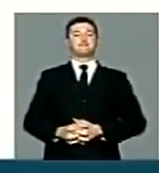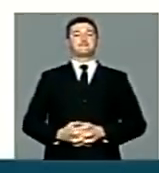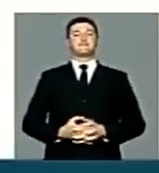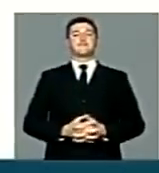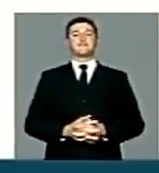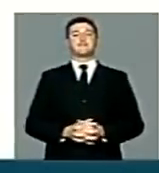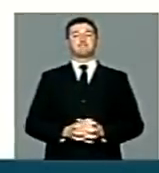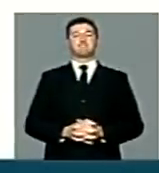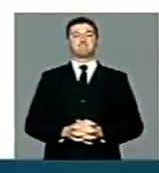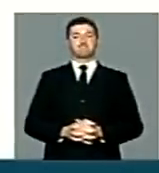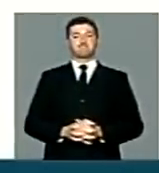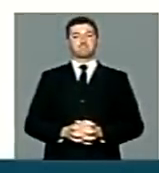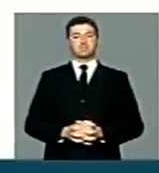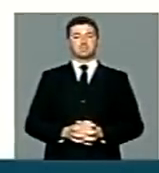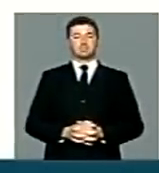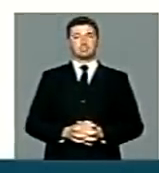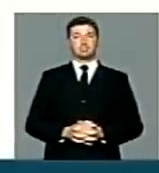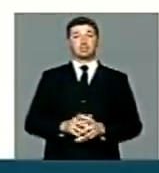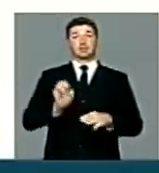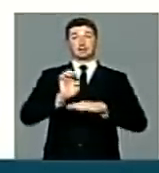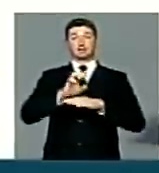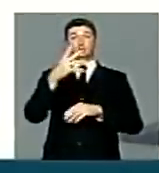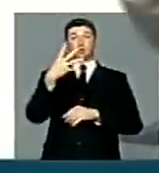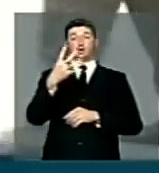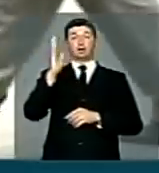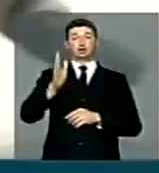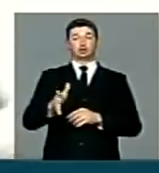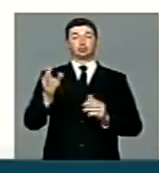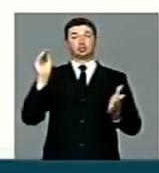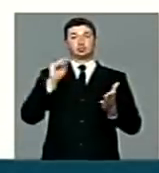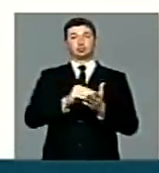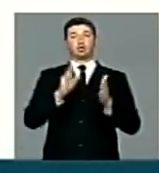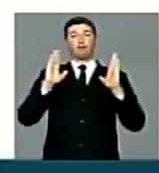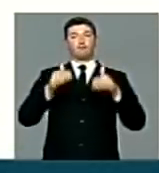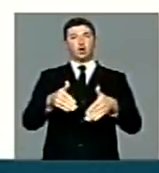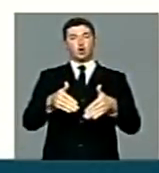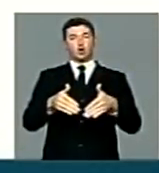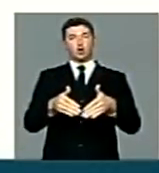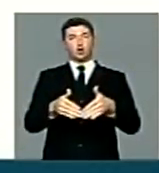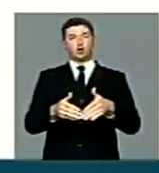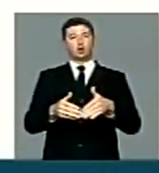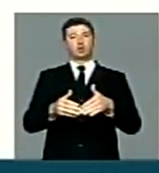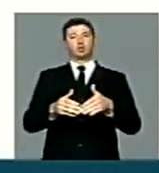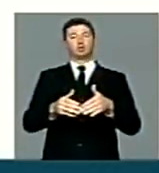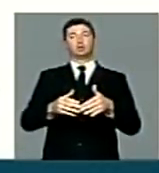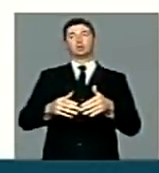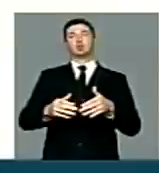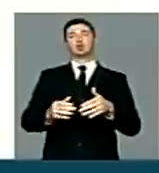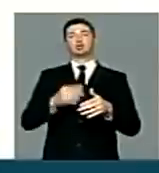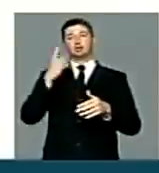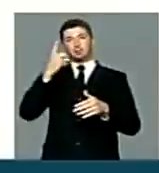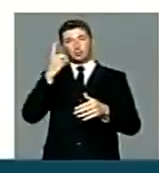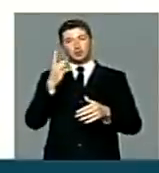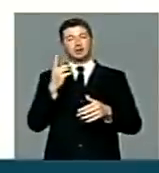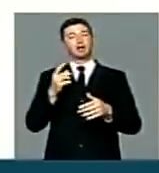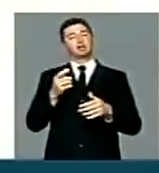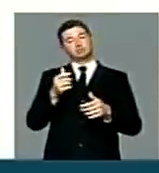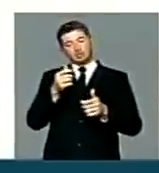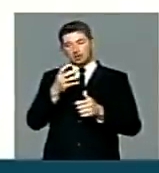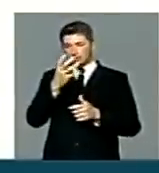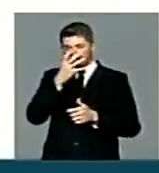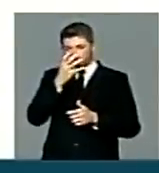o é em quatro Estados Já foi instalado o fórum é parlamentar também para acompanhar de perto